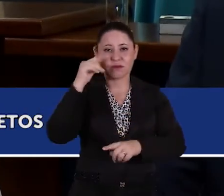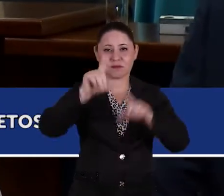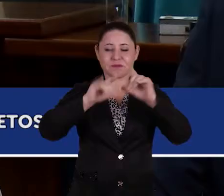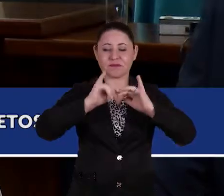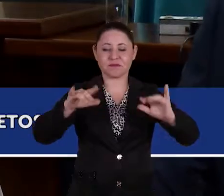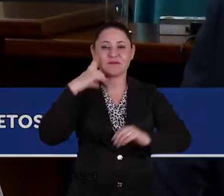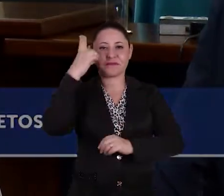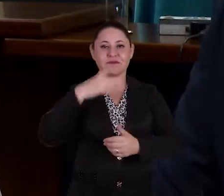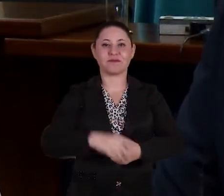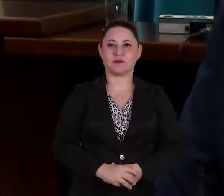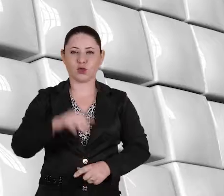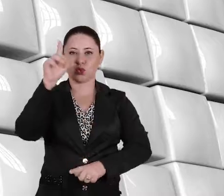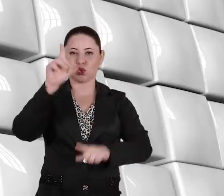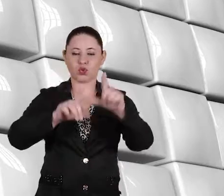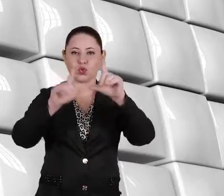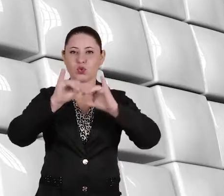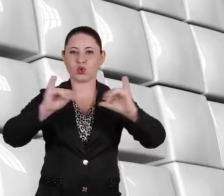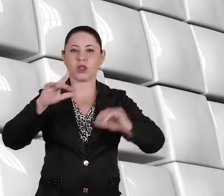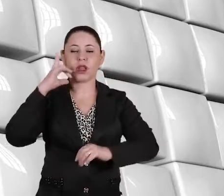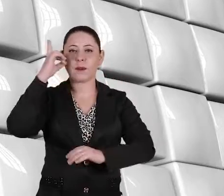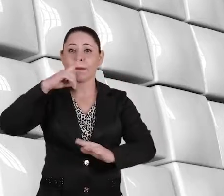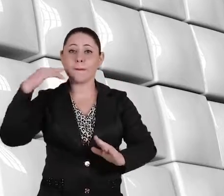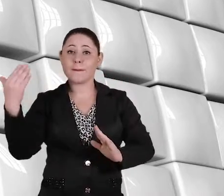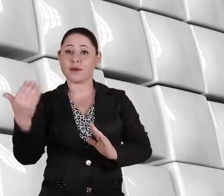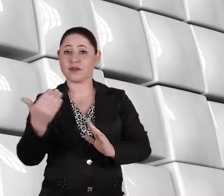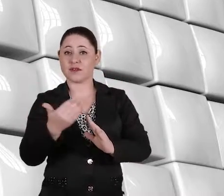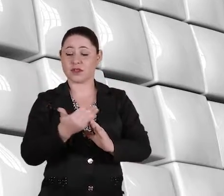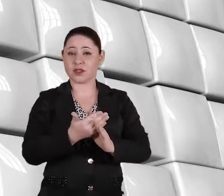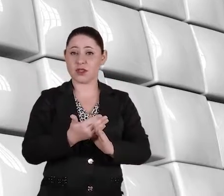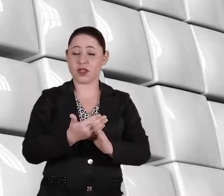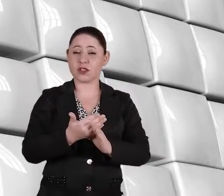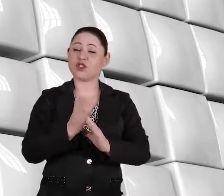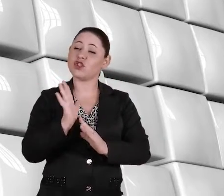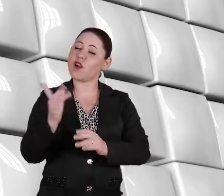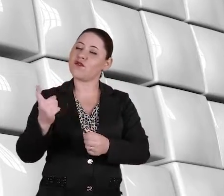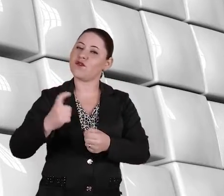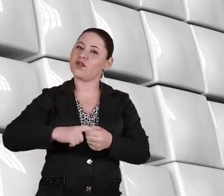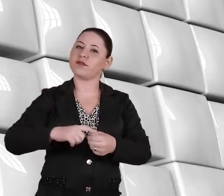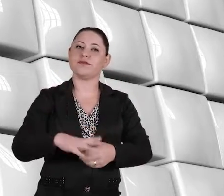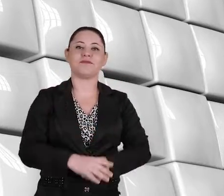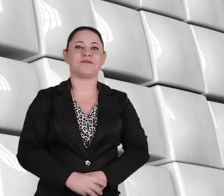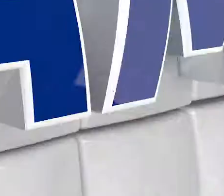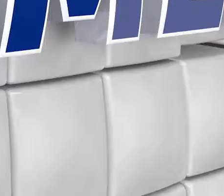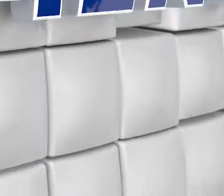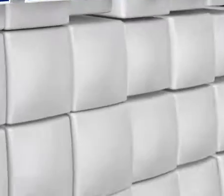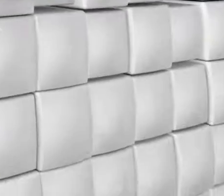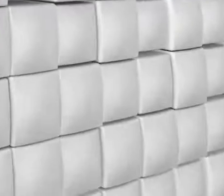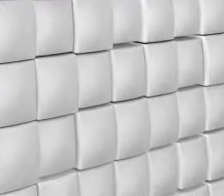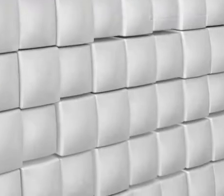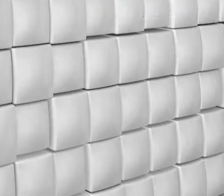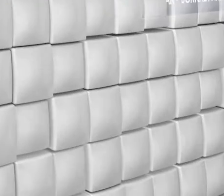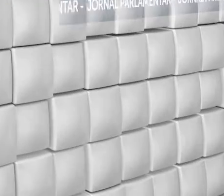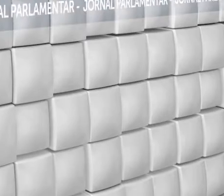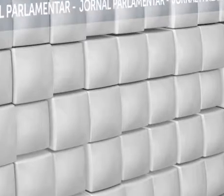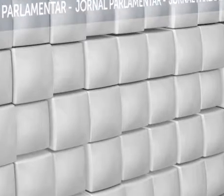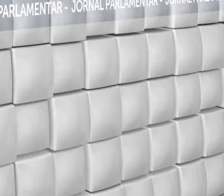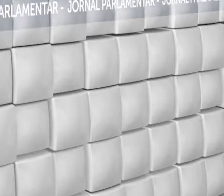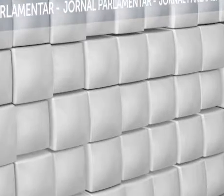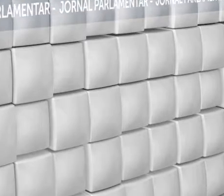Parlamentar. O Jornal Parlamentar segue para um breve intervalo e já volta.